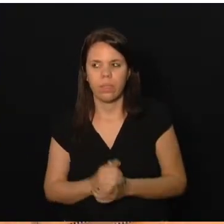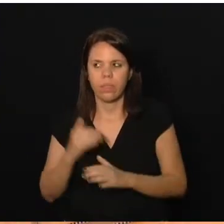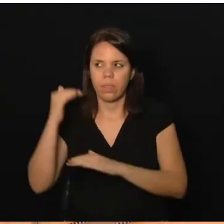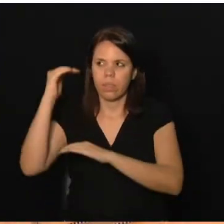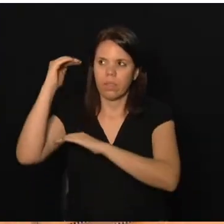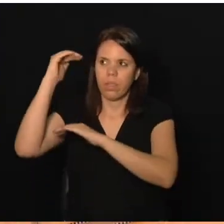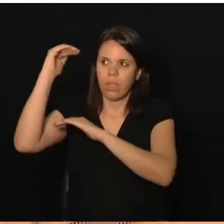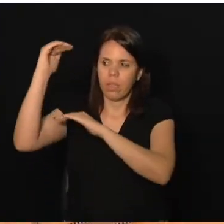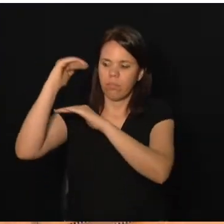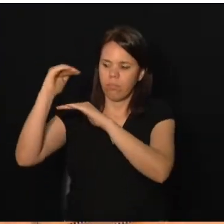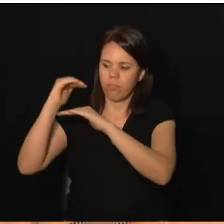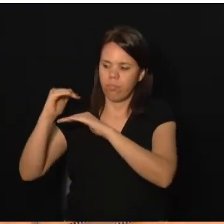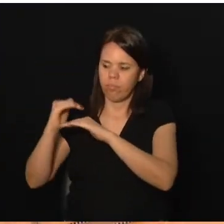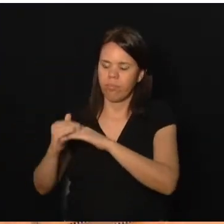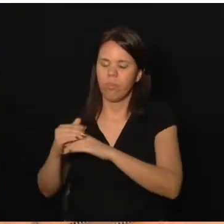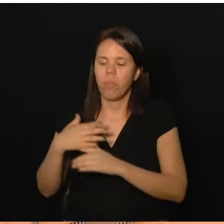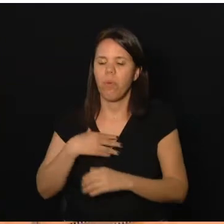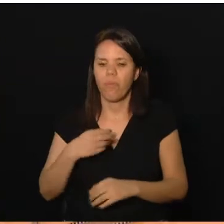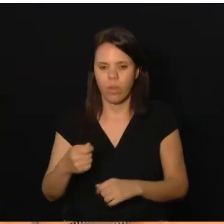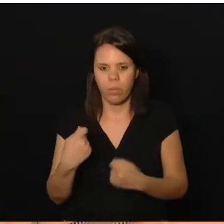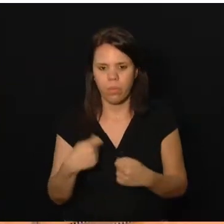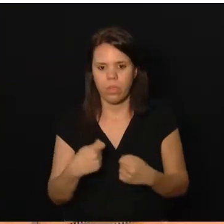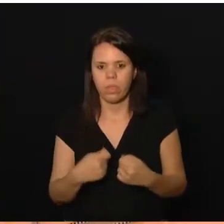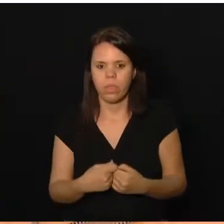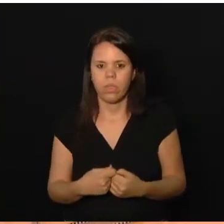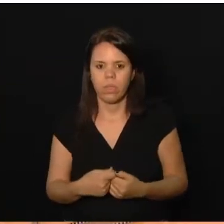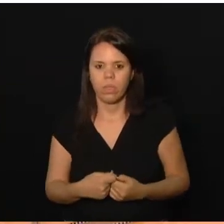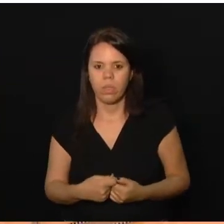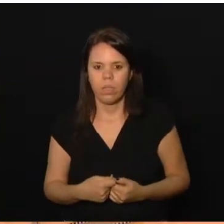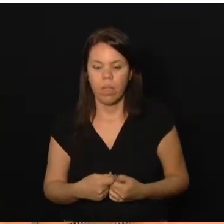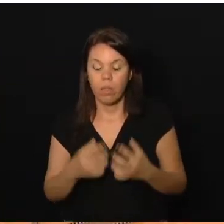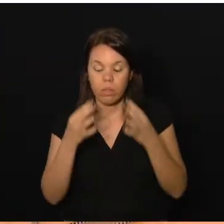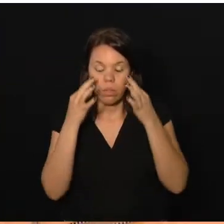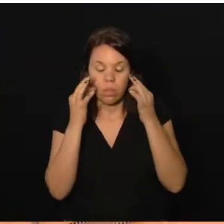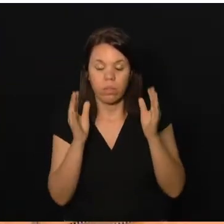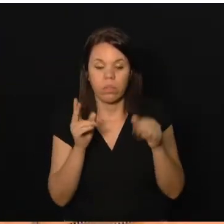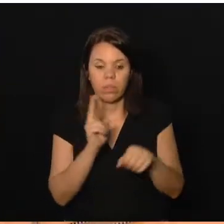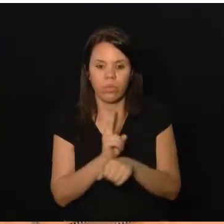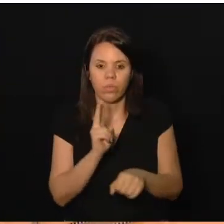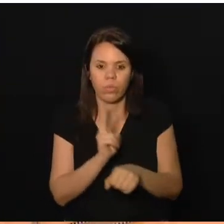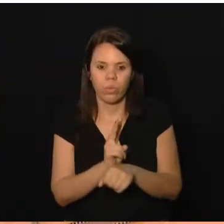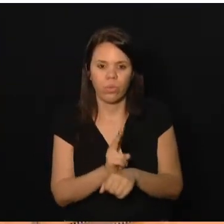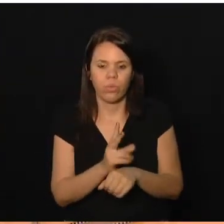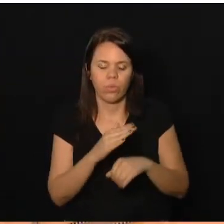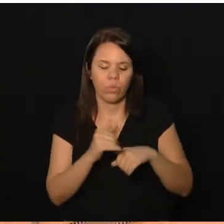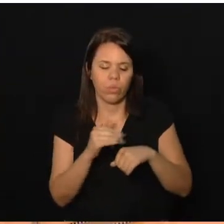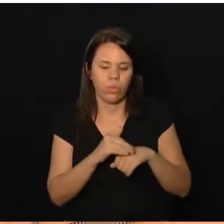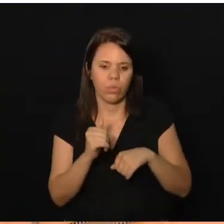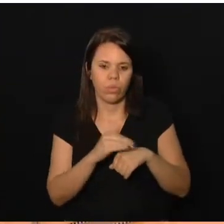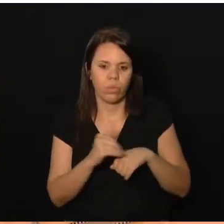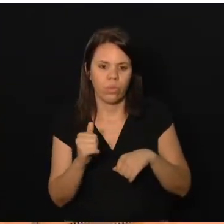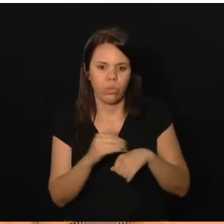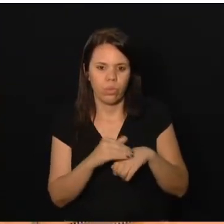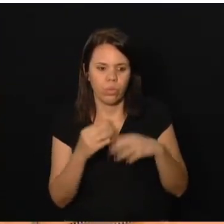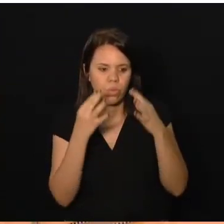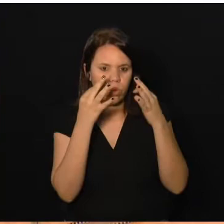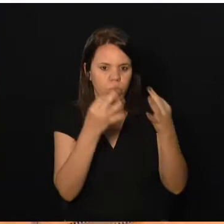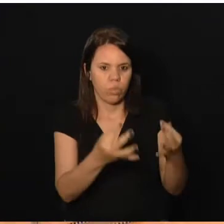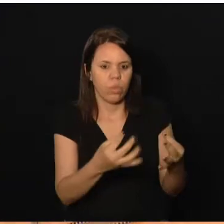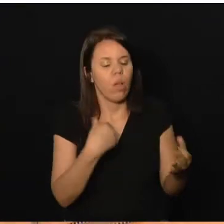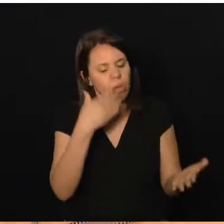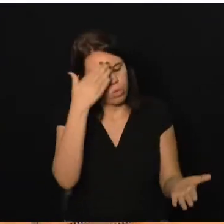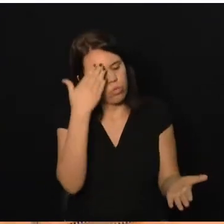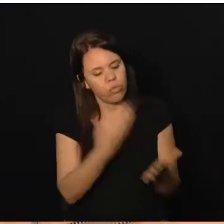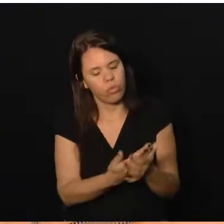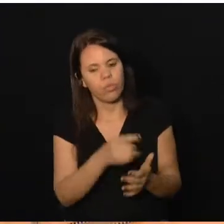ali. Então, o meu filho precisa da minha atenção. Ele precisa do meu carinho, ele precisa do meu olhar e dizer, filho, eu acredito